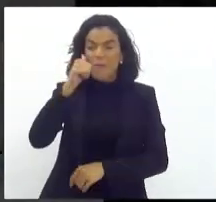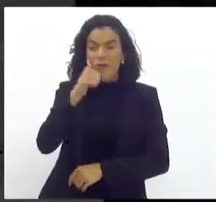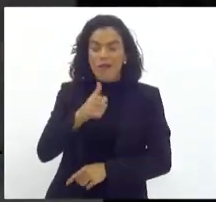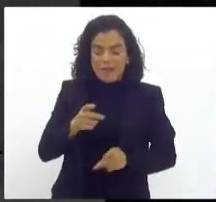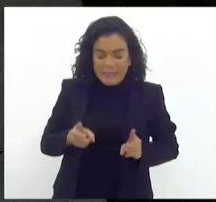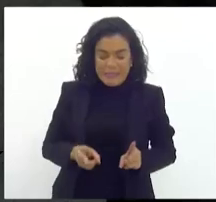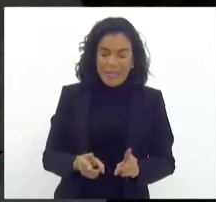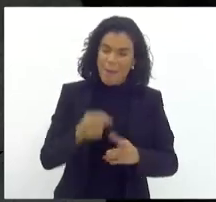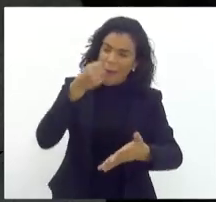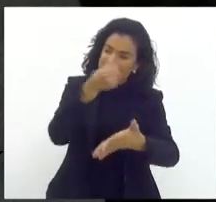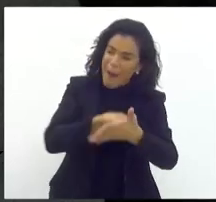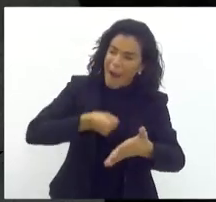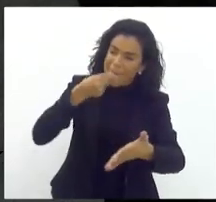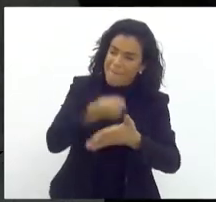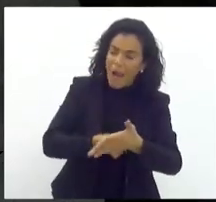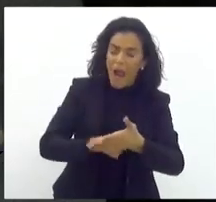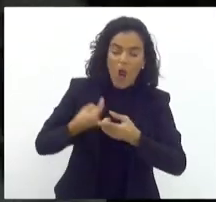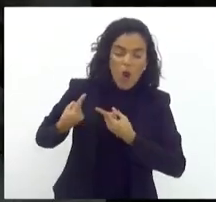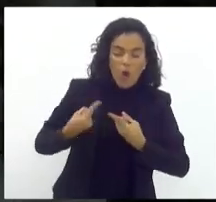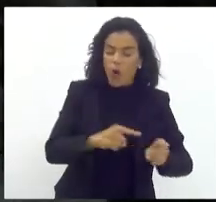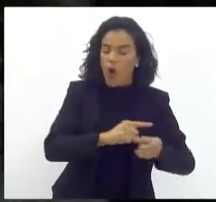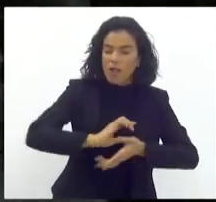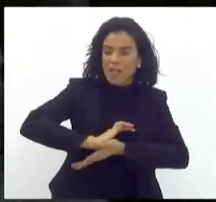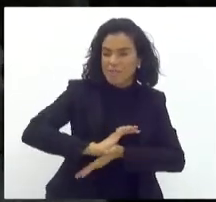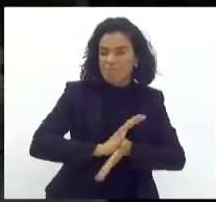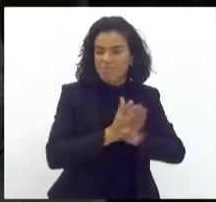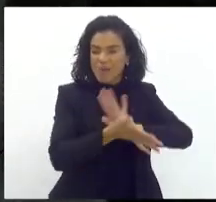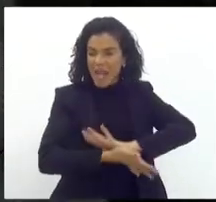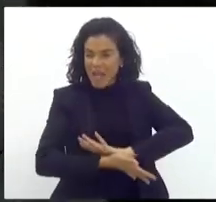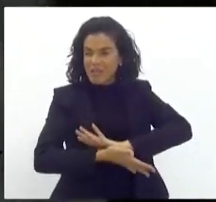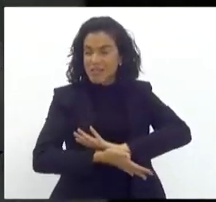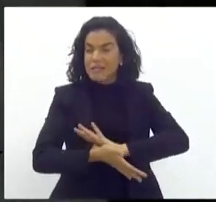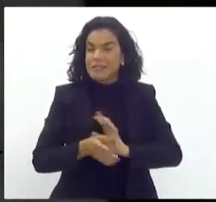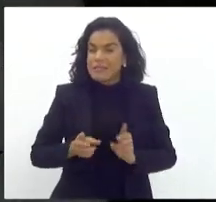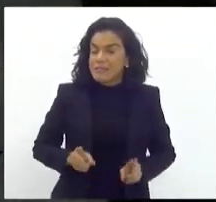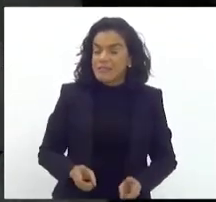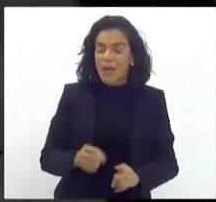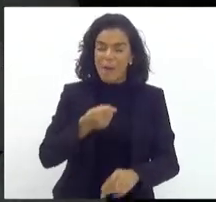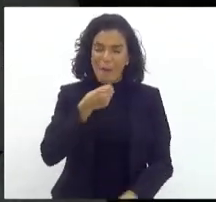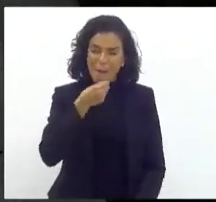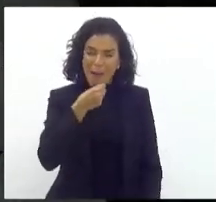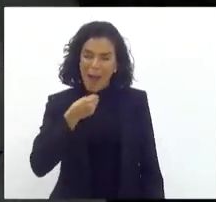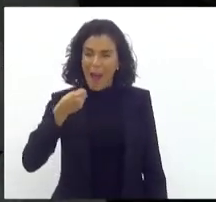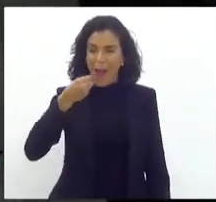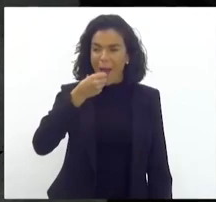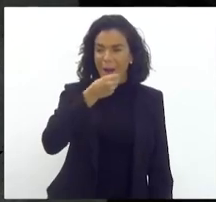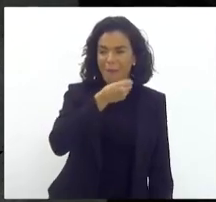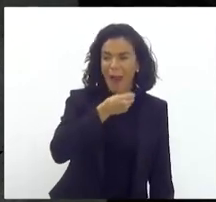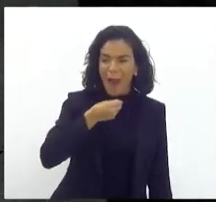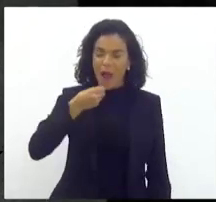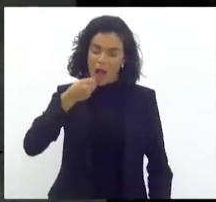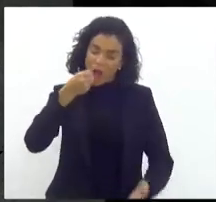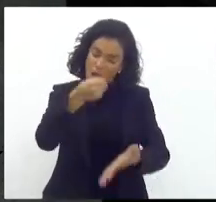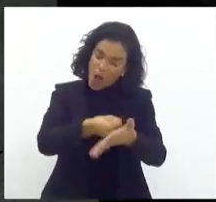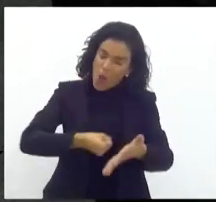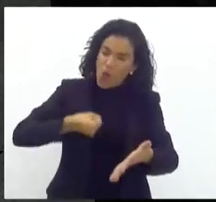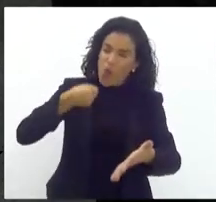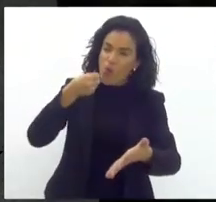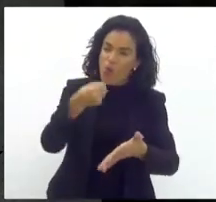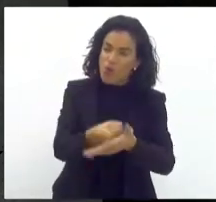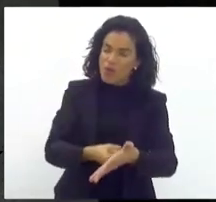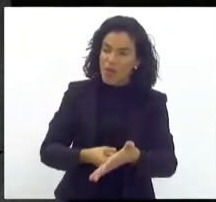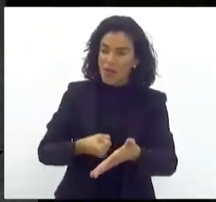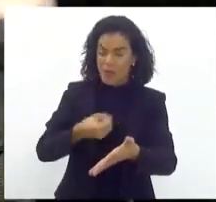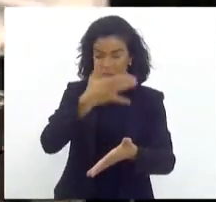sempre lutou contra o preconceito que sempre é usou a sua voz na pelo pelas